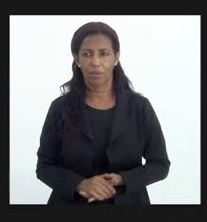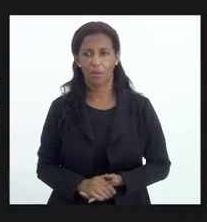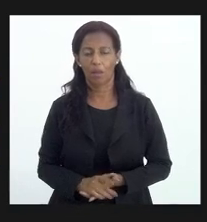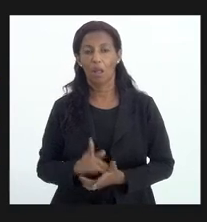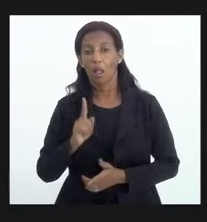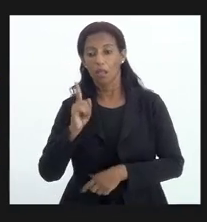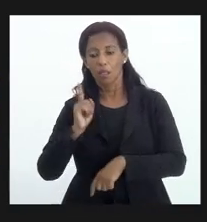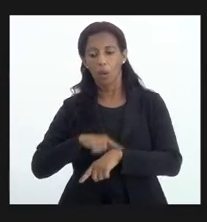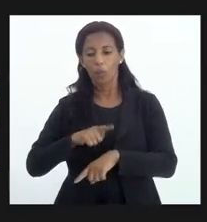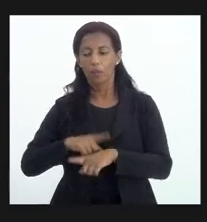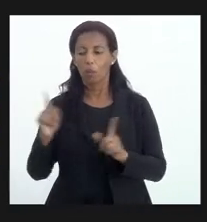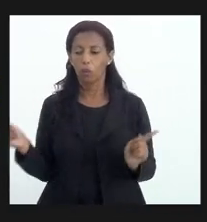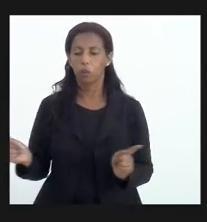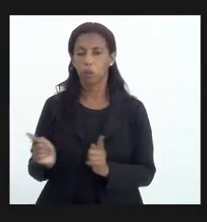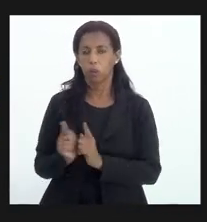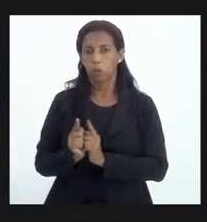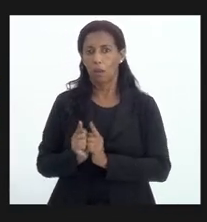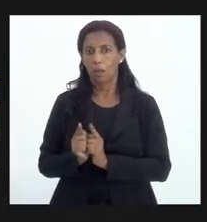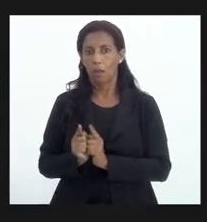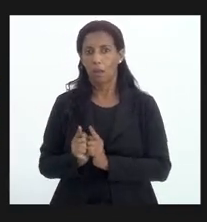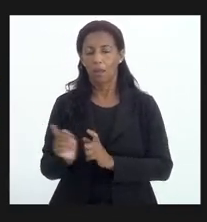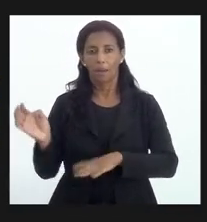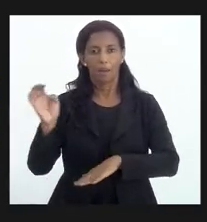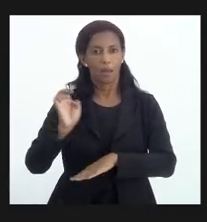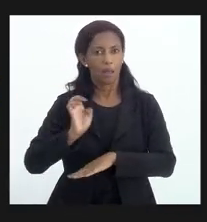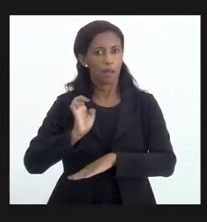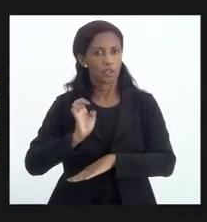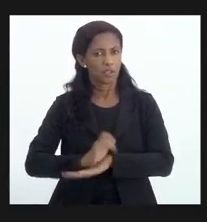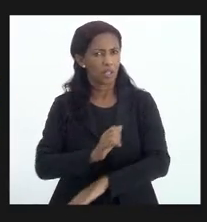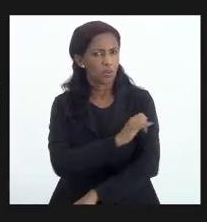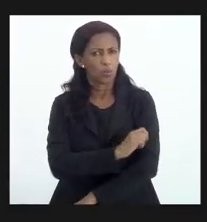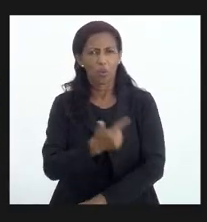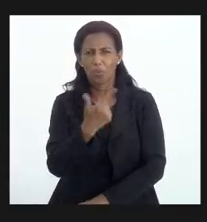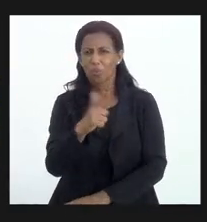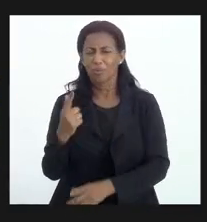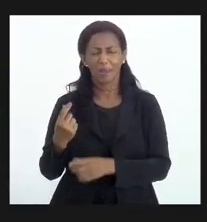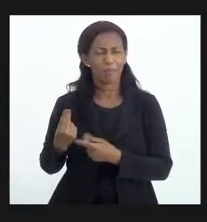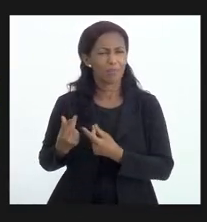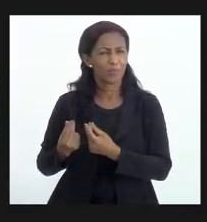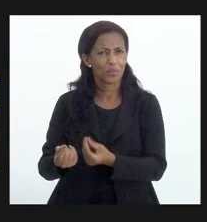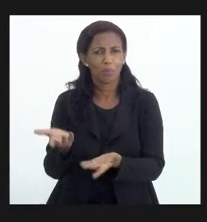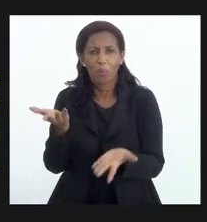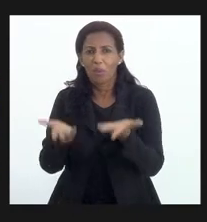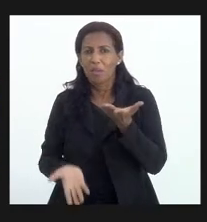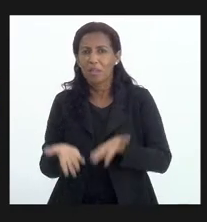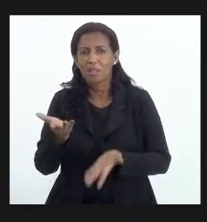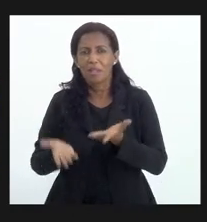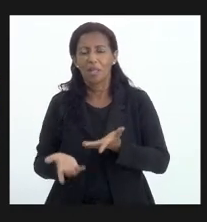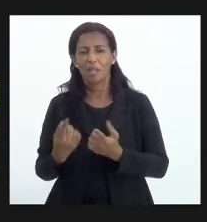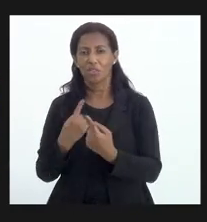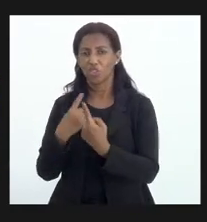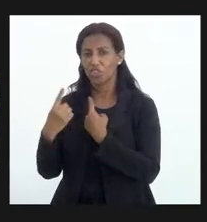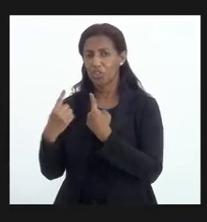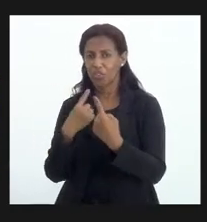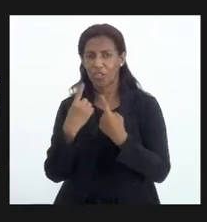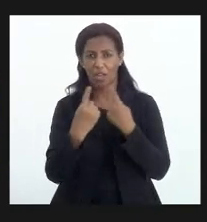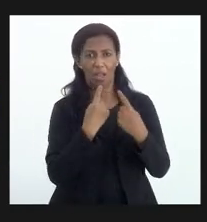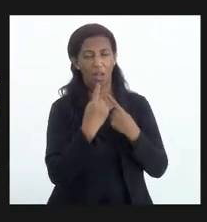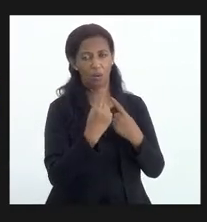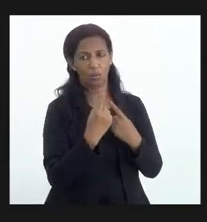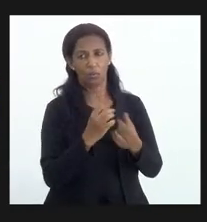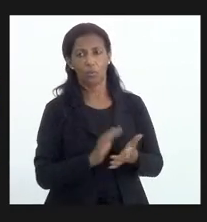curto prazo, mas um equilíbrio que o Rio de Janeiro já não tem há muito tempo, que é um equilíbrio de diálogo que